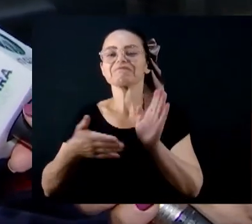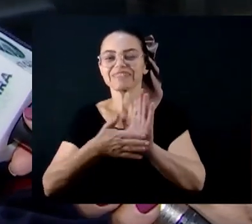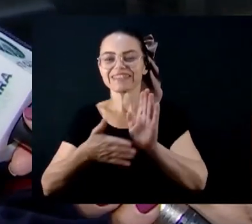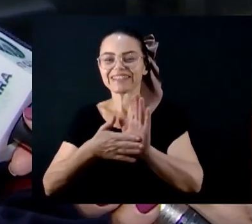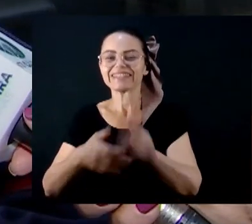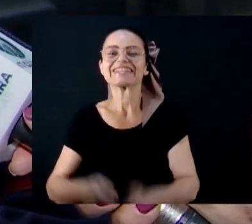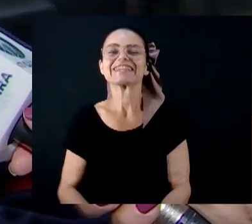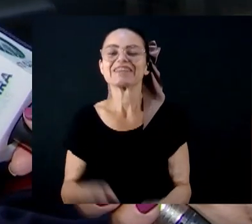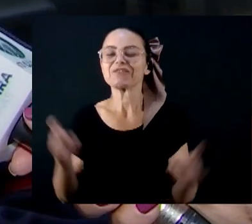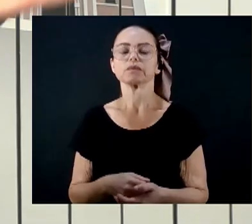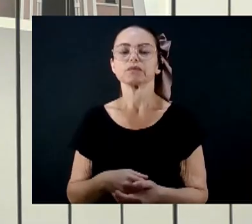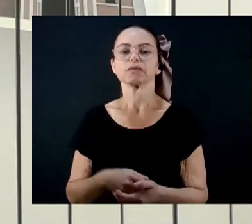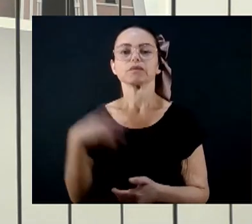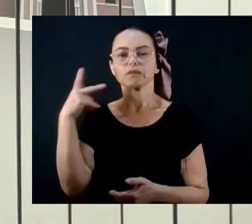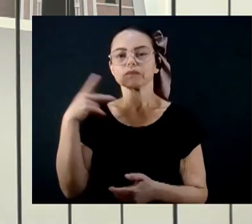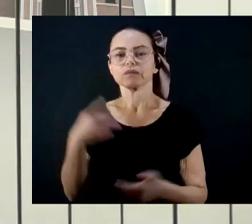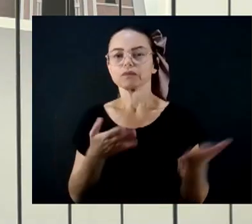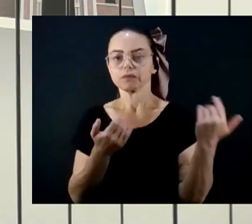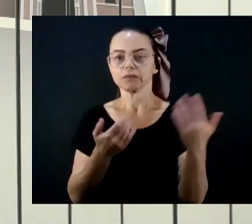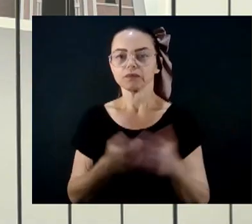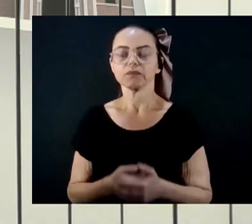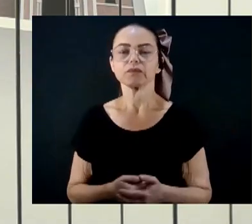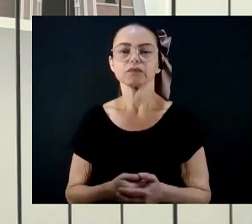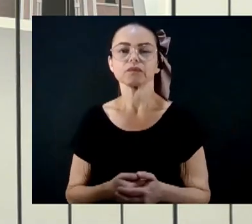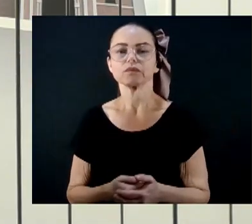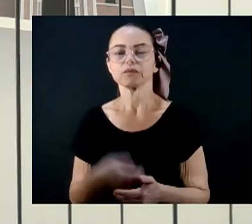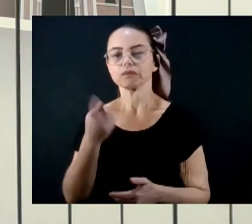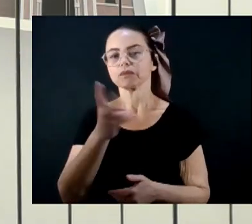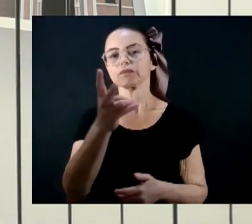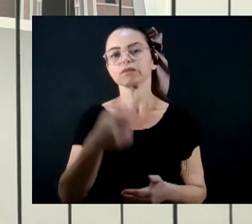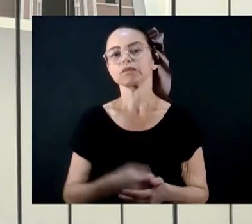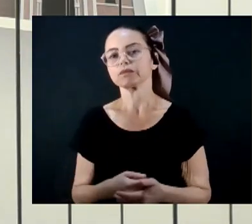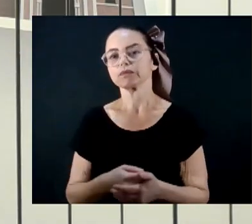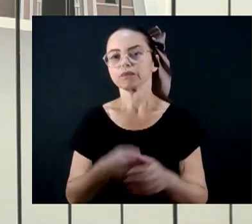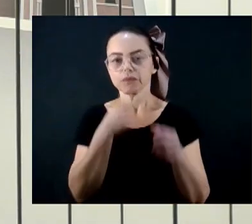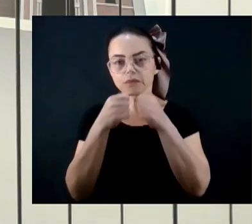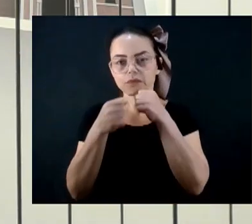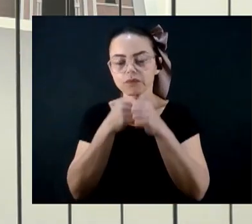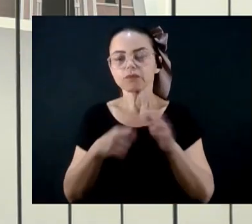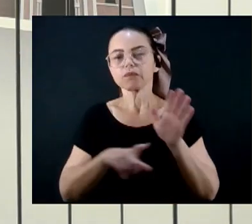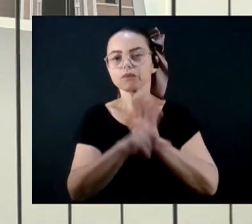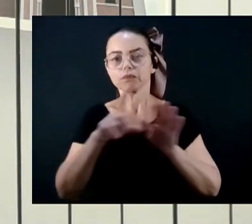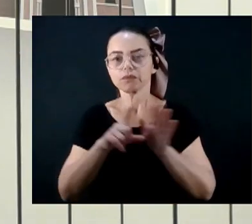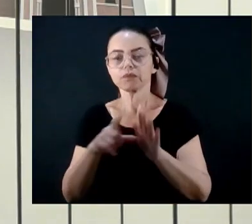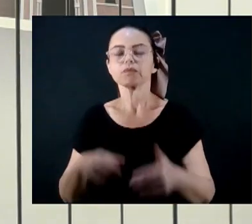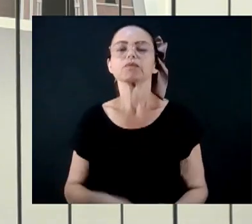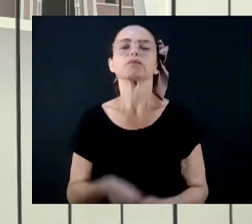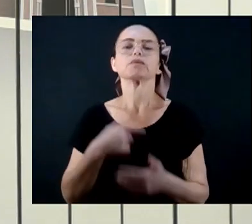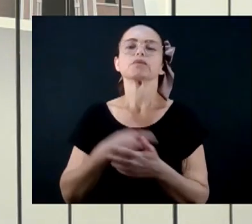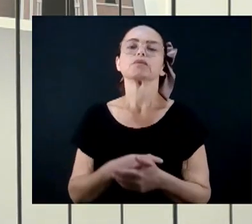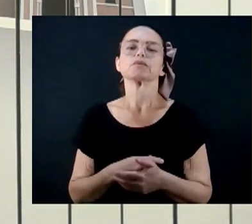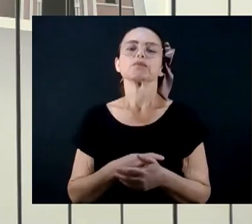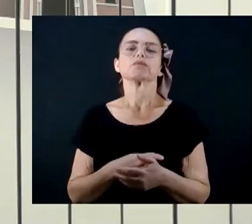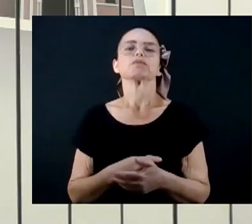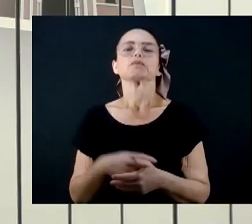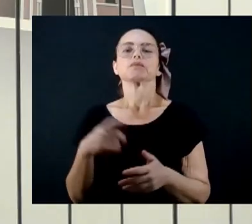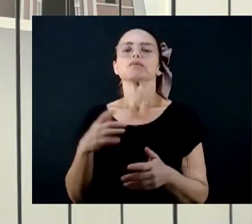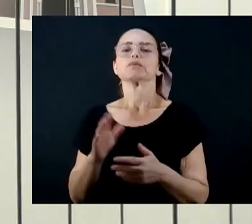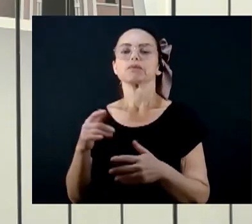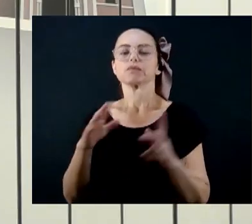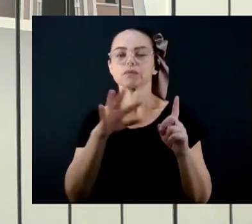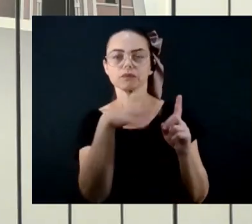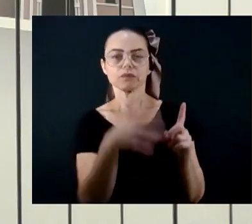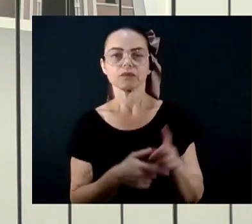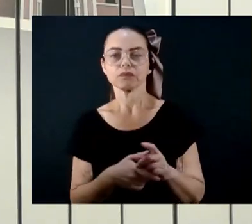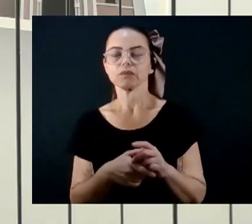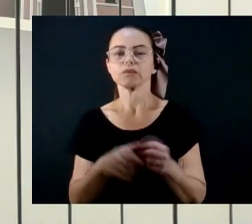pronto. Bom, a gente segue aqui com as notícias do Legislativo, porque a Câmara de Campinas homenageou o atleta